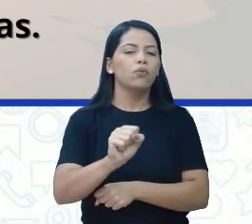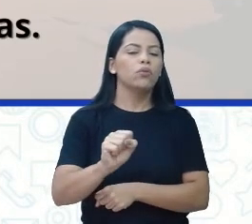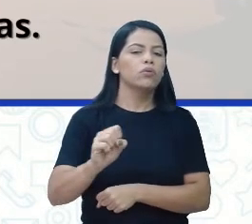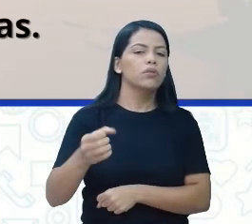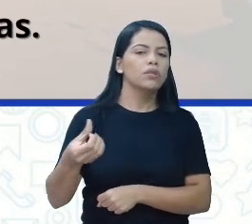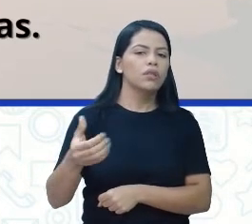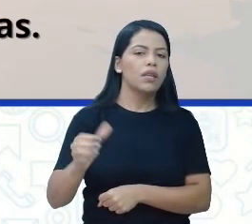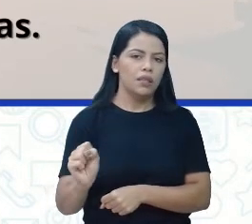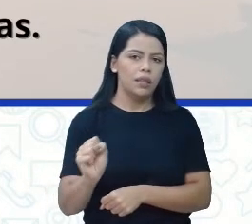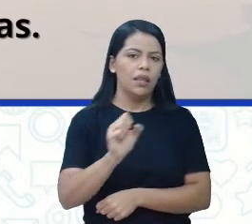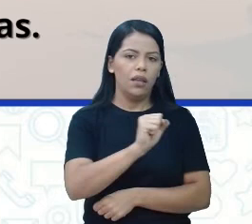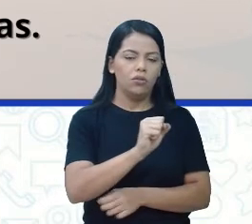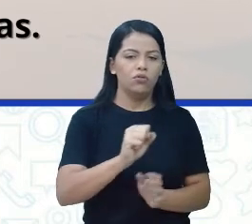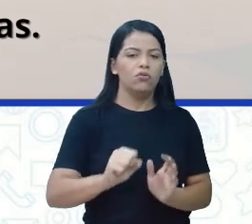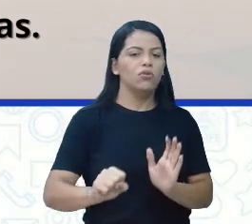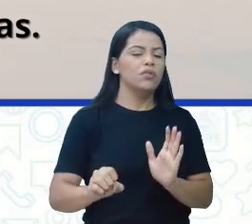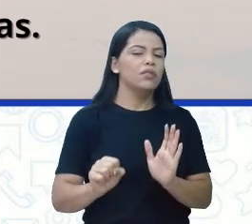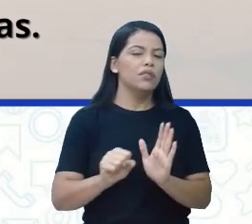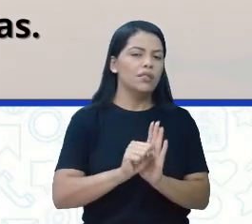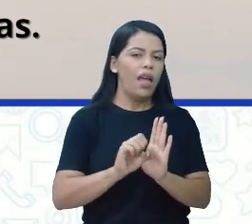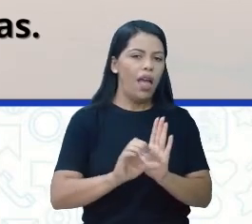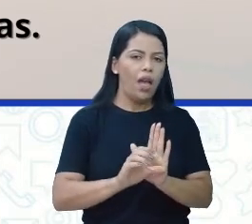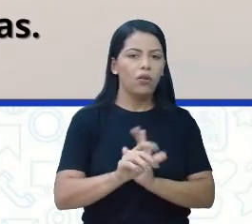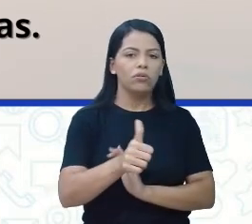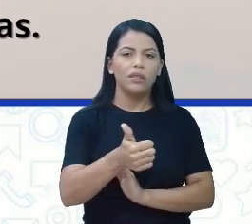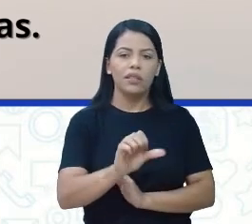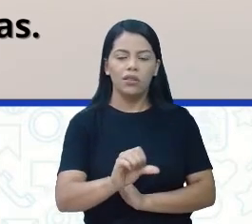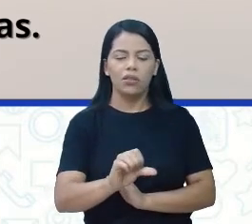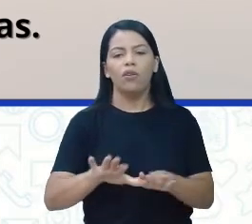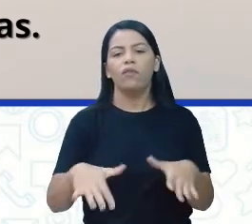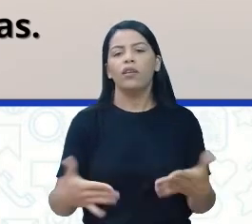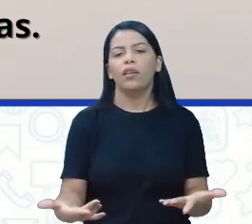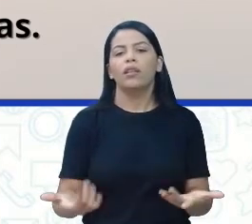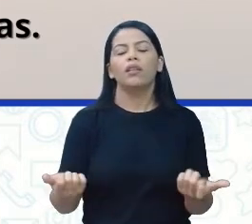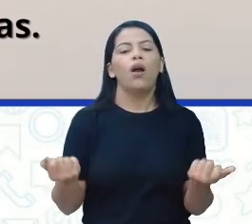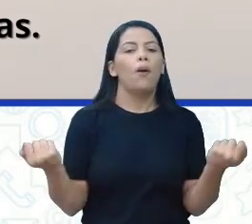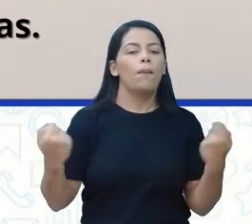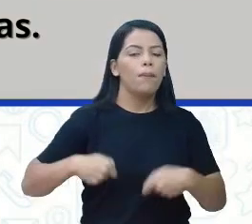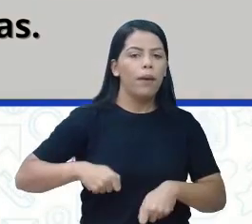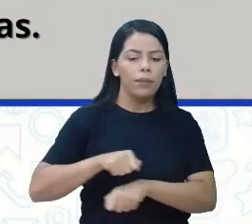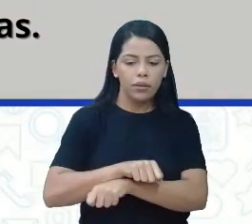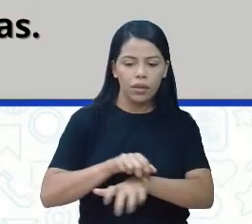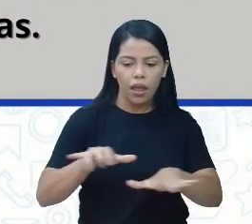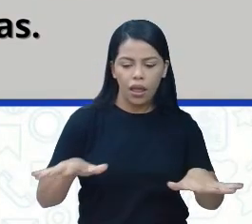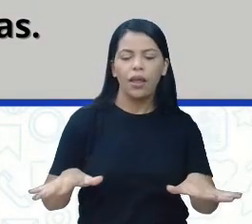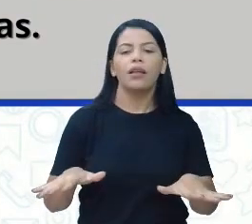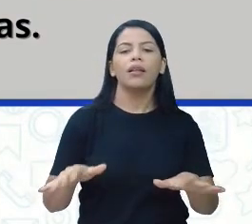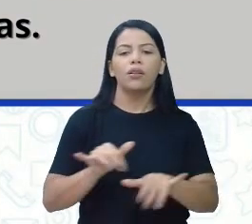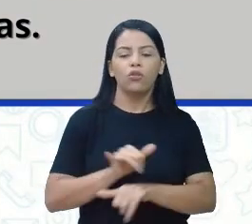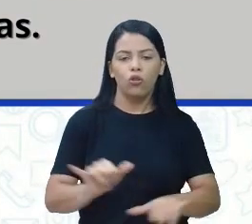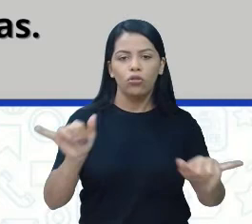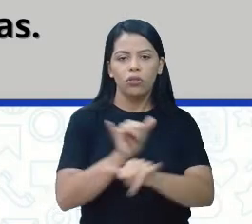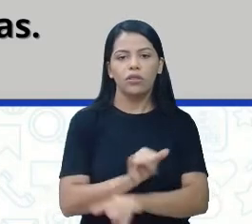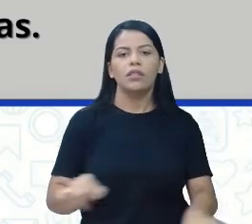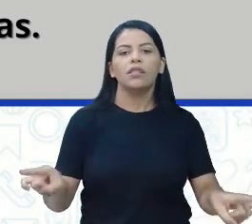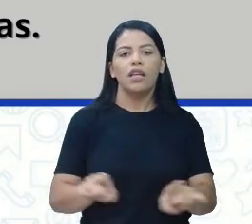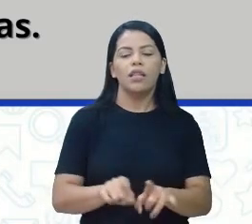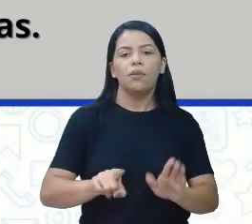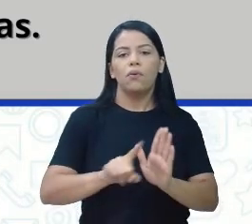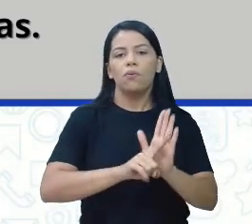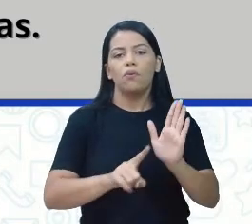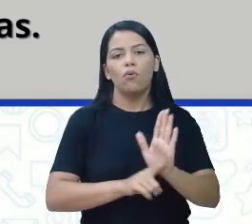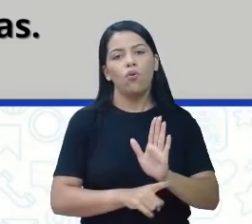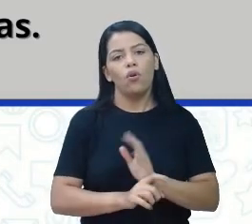século XIX. Sua tecnologia permitia a transmissão das notícias e de programas de entretenimento por meios de